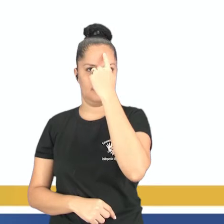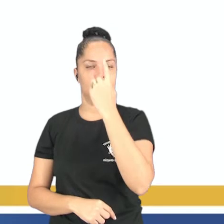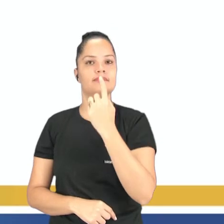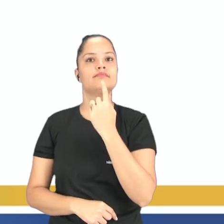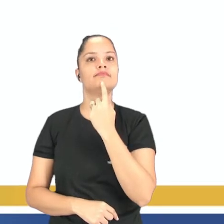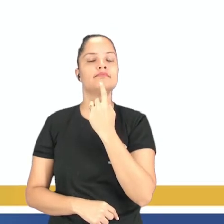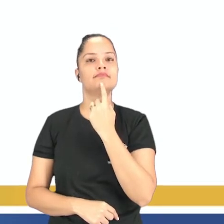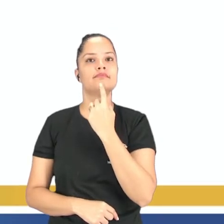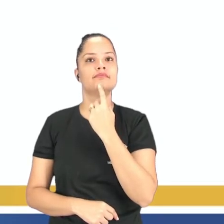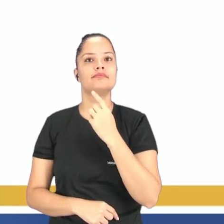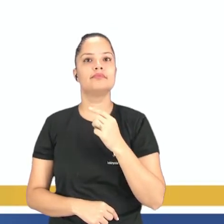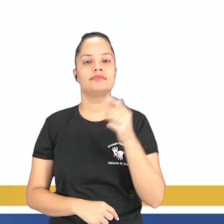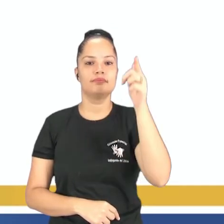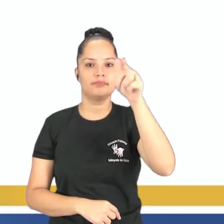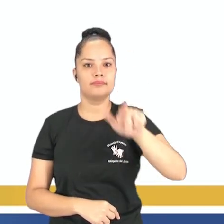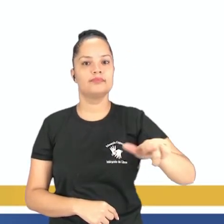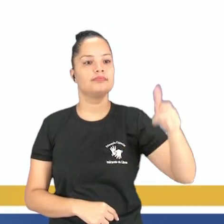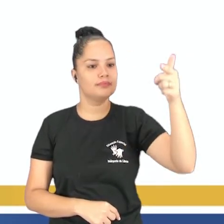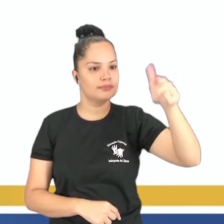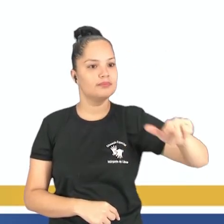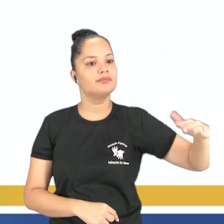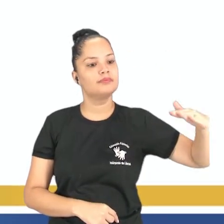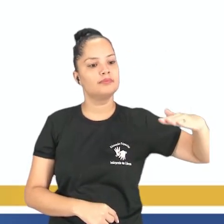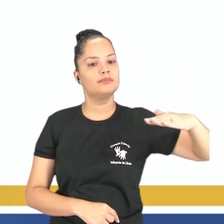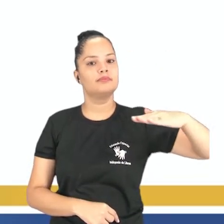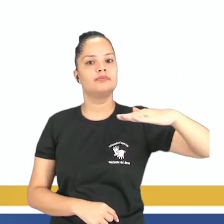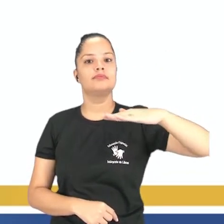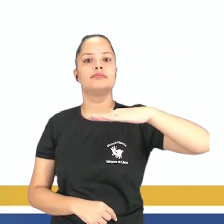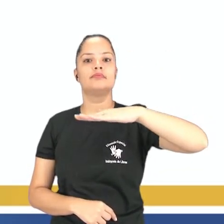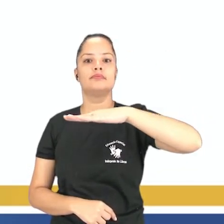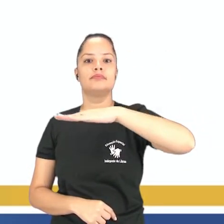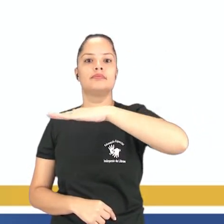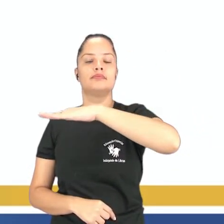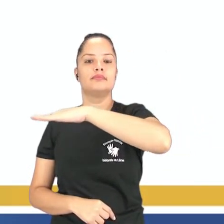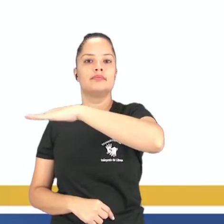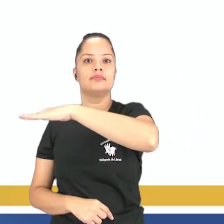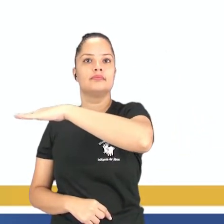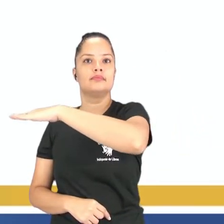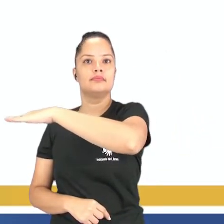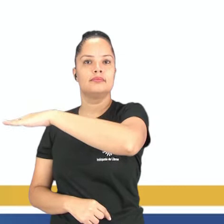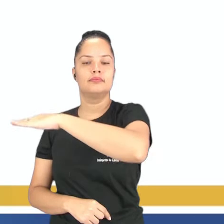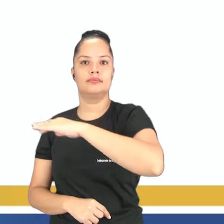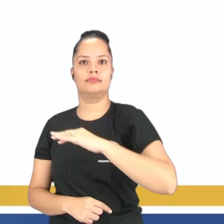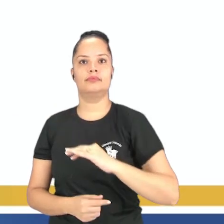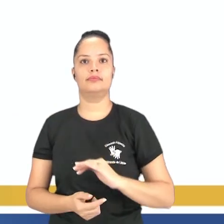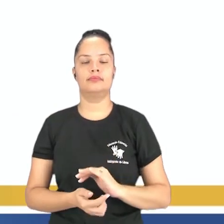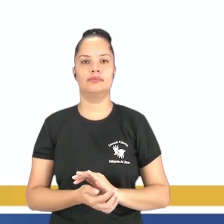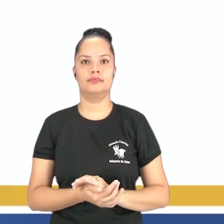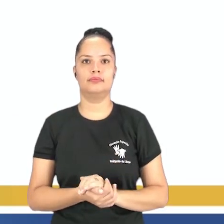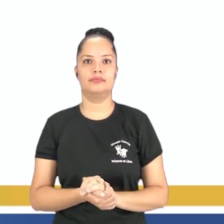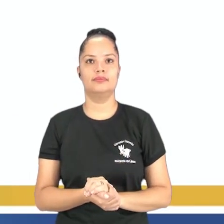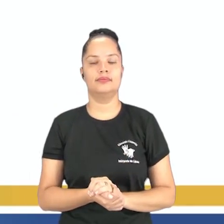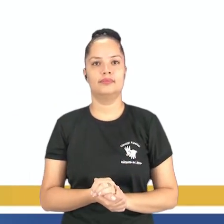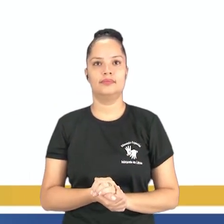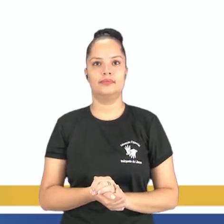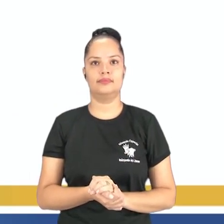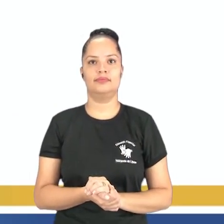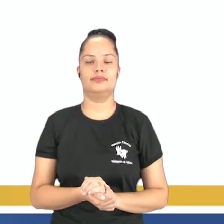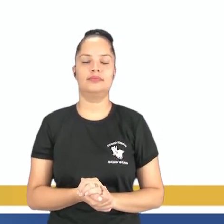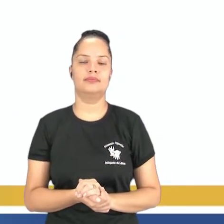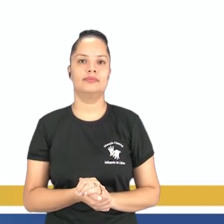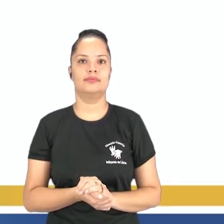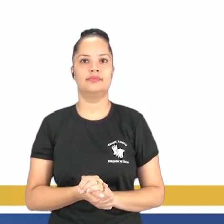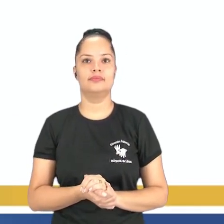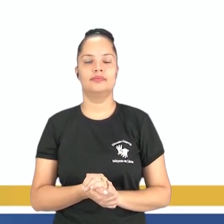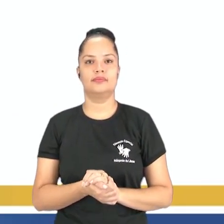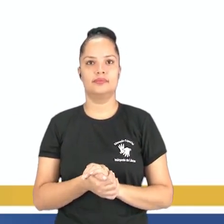que a figura aparece repetida, né, do lado direito aí na segunda figura, né, ela aparece repetida com uma